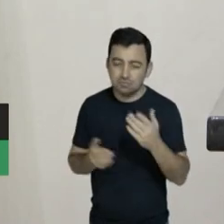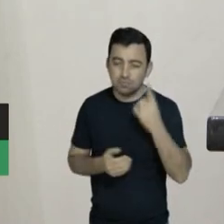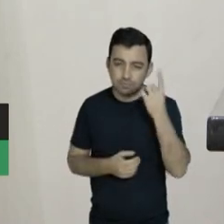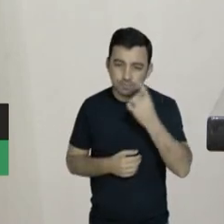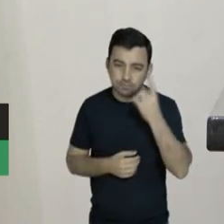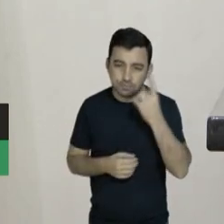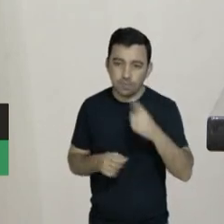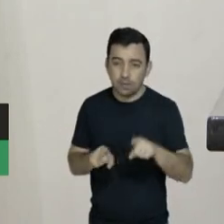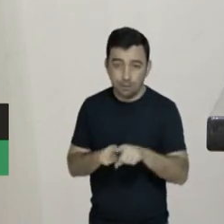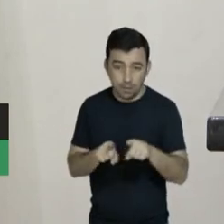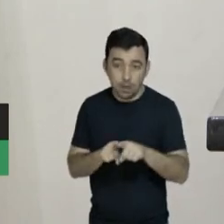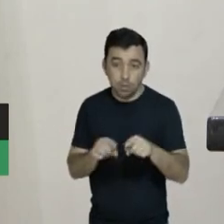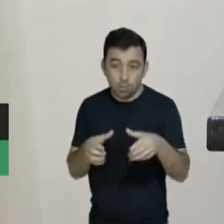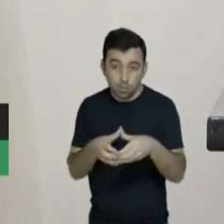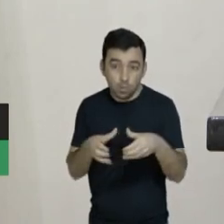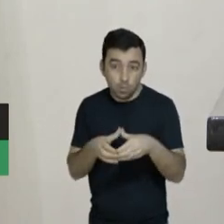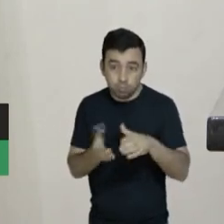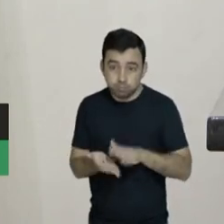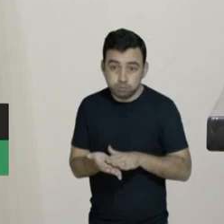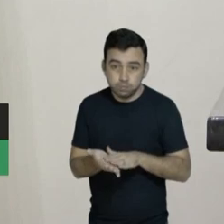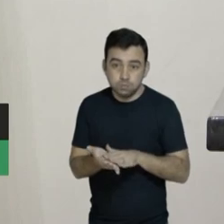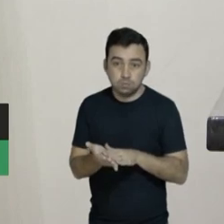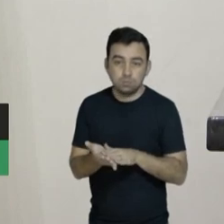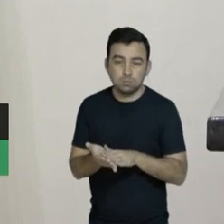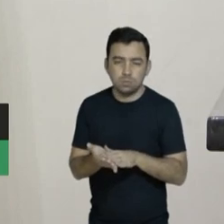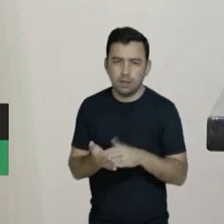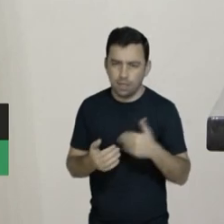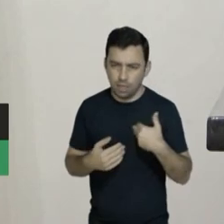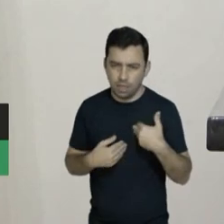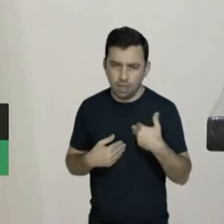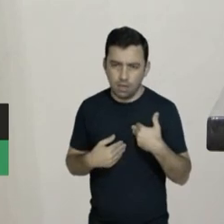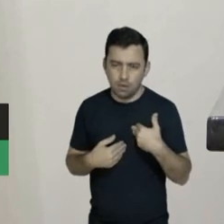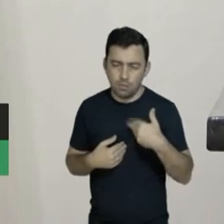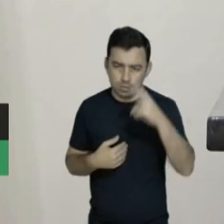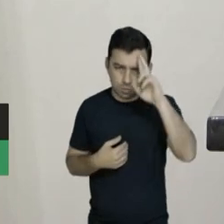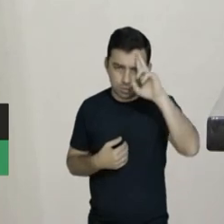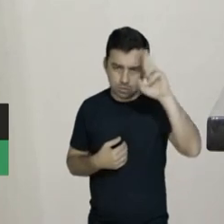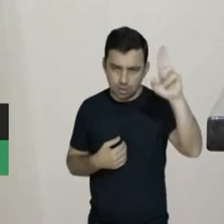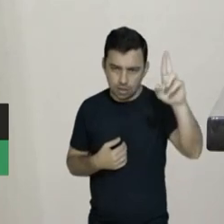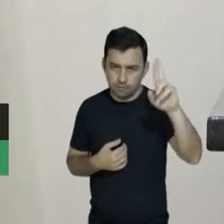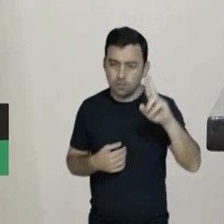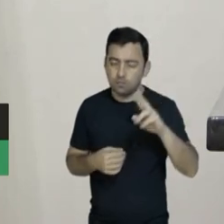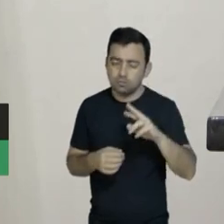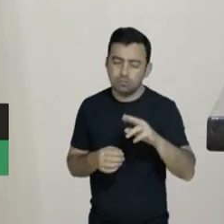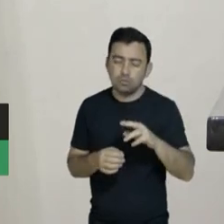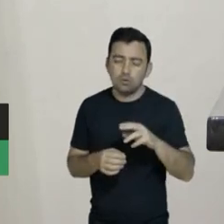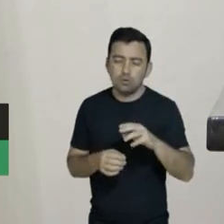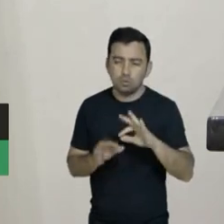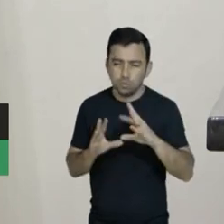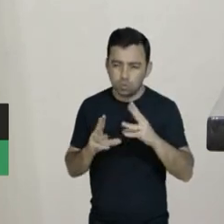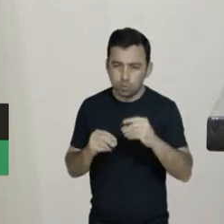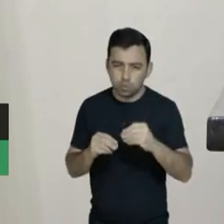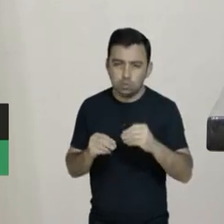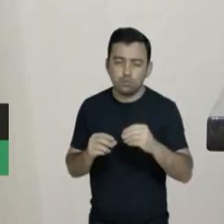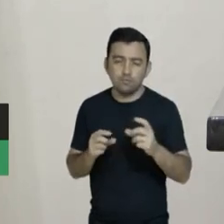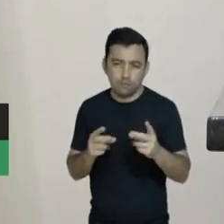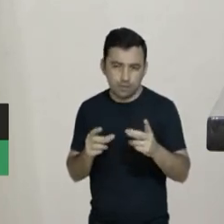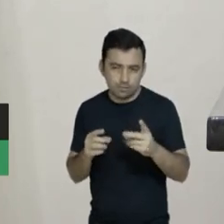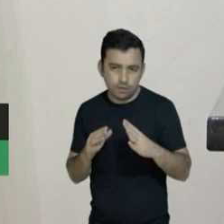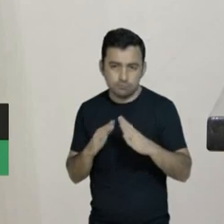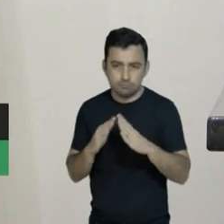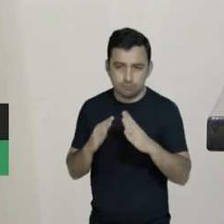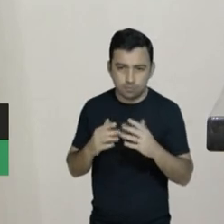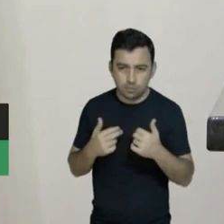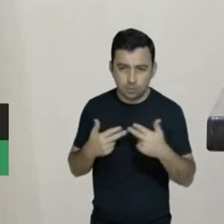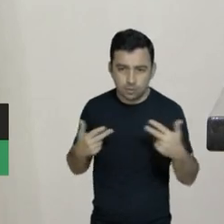e homenageados, quando fui dirigir o Conselho Federal dos Corretores de Imóveis em Brasília, após ser presidente